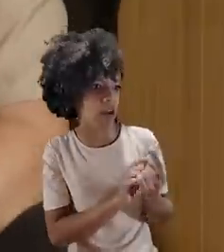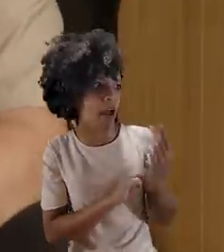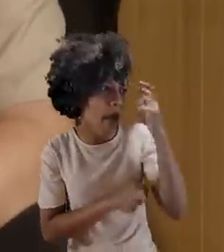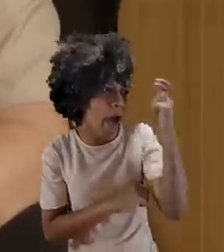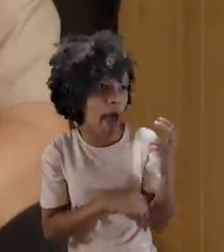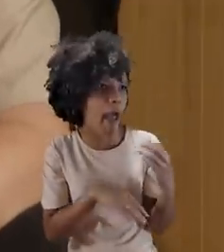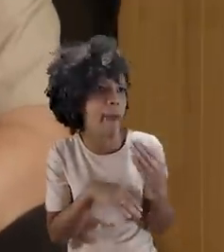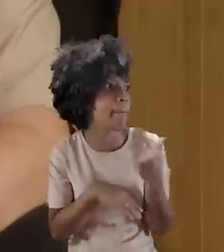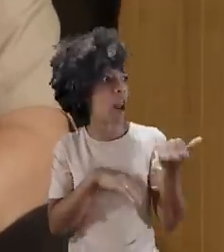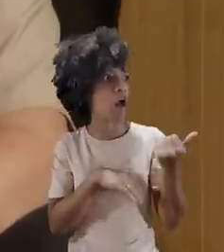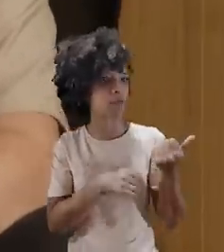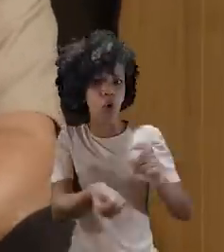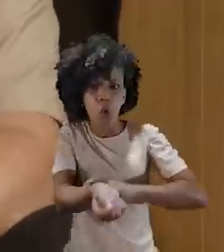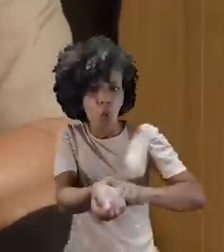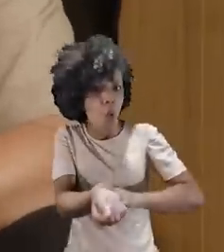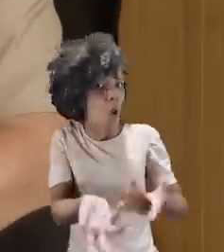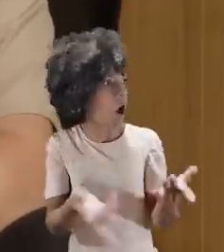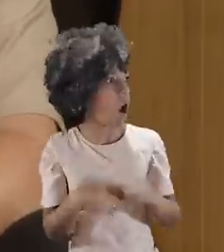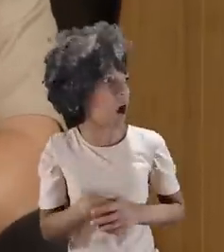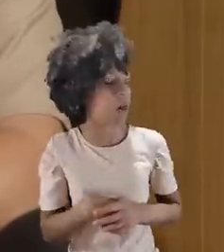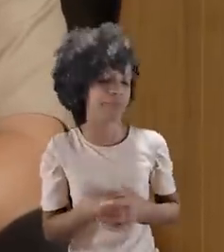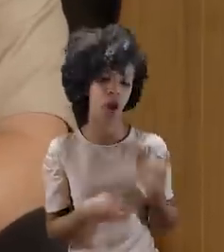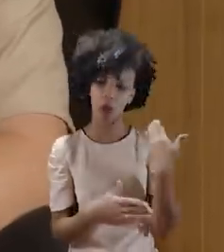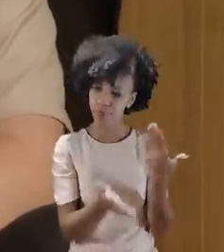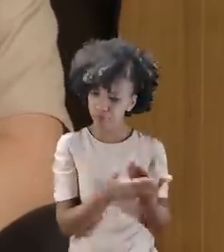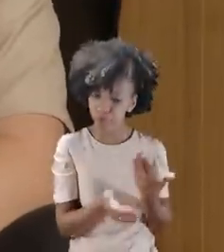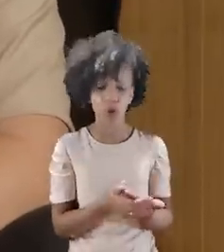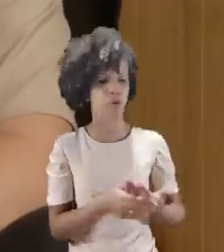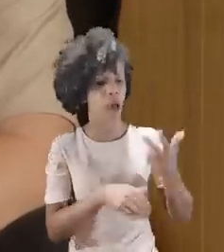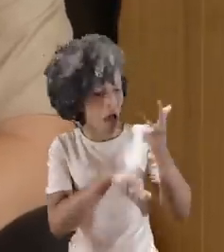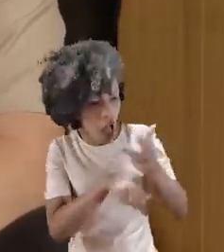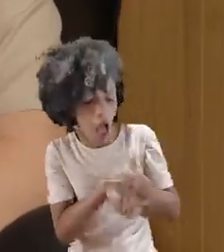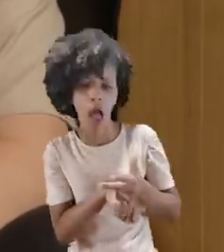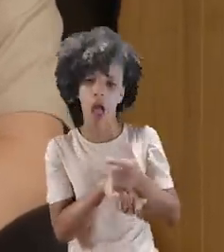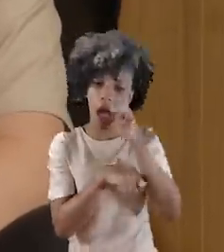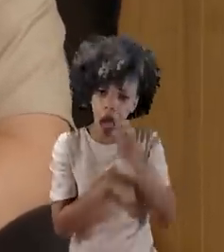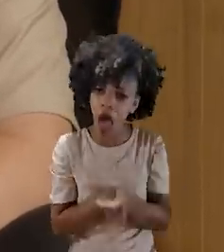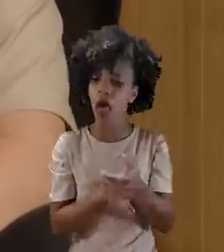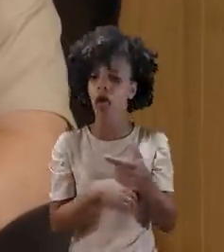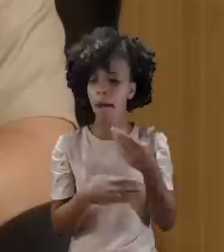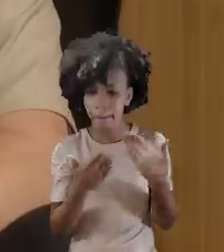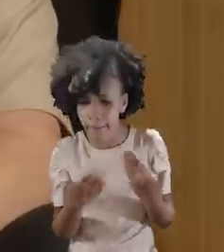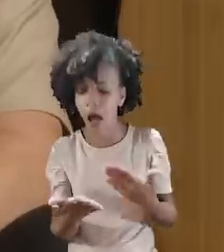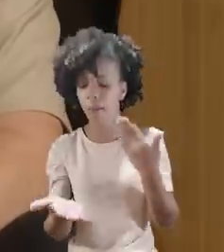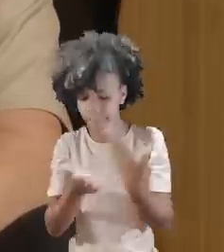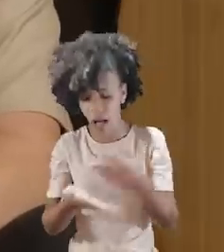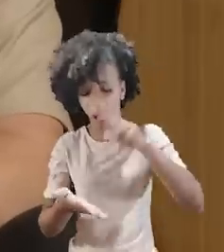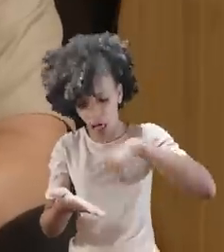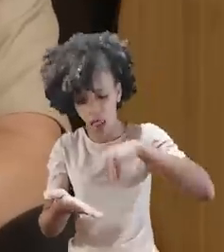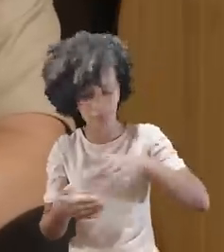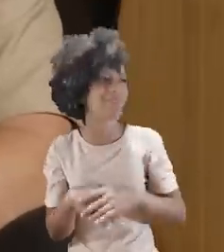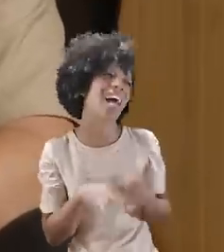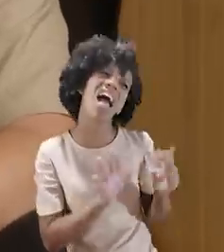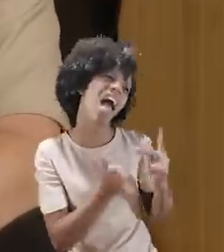acho que está mais presente mano sem o estudo veja o vídeo Eu leio sobre o que me preparo